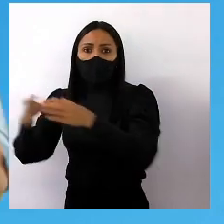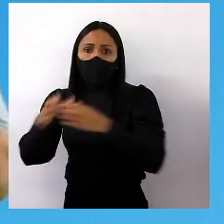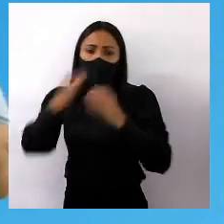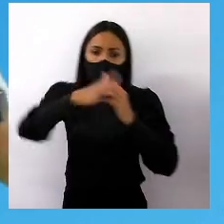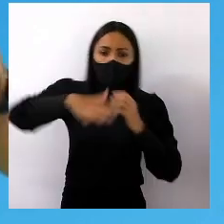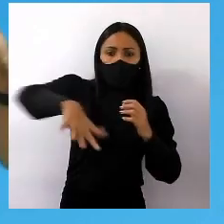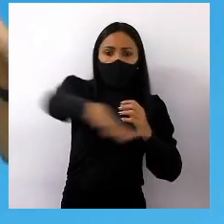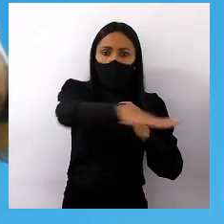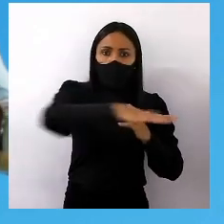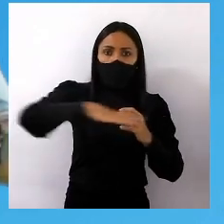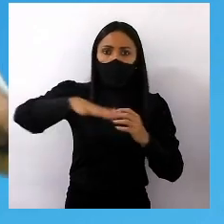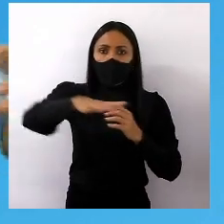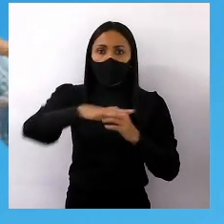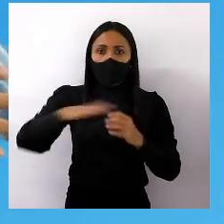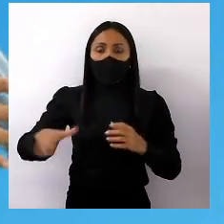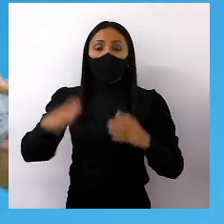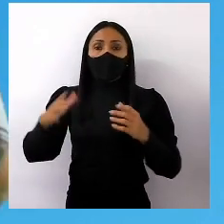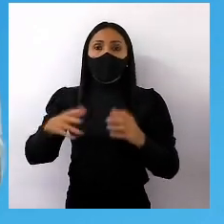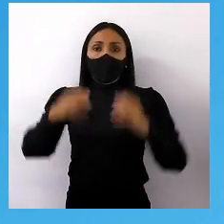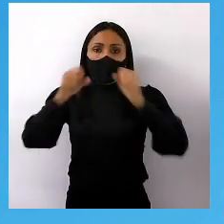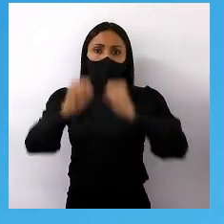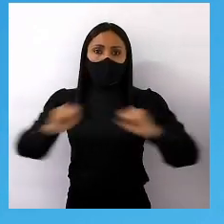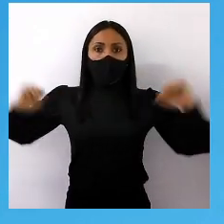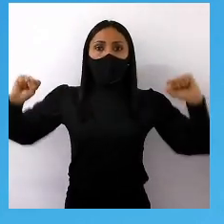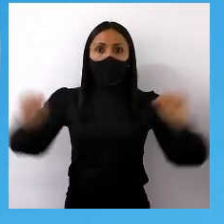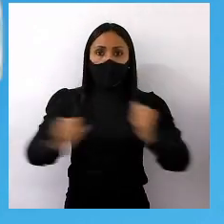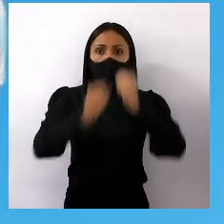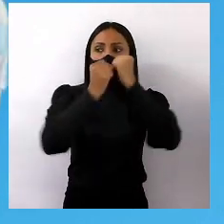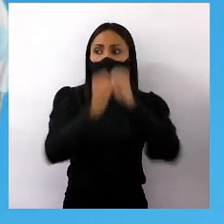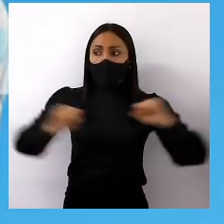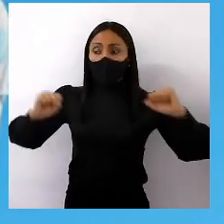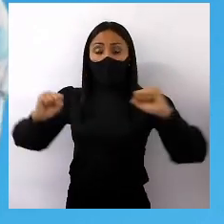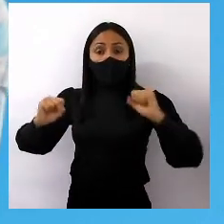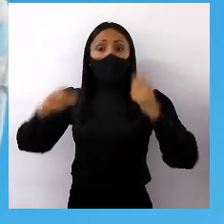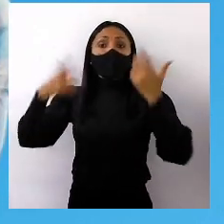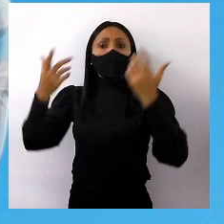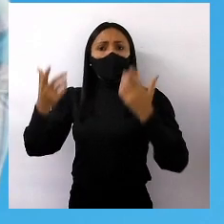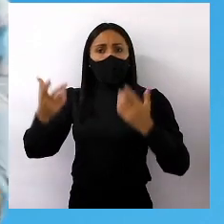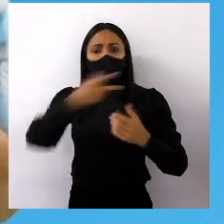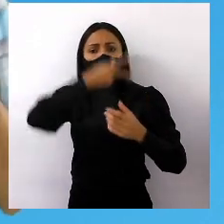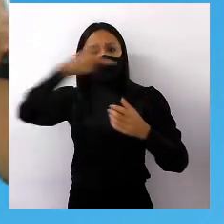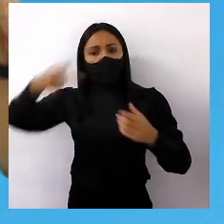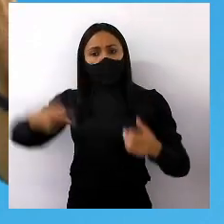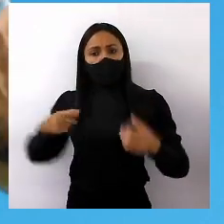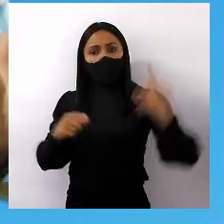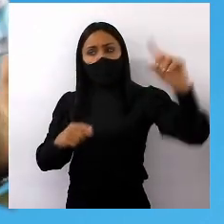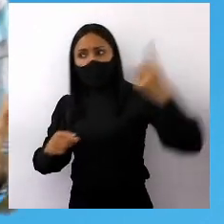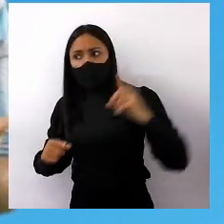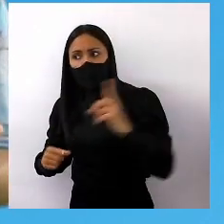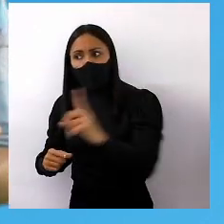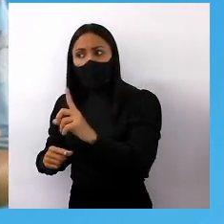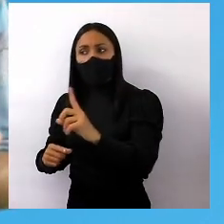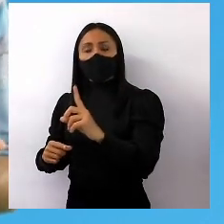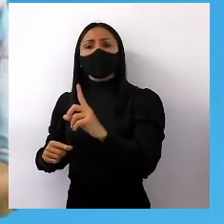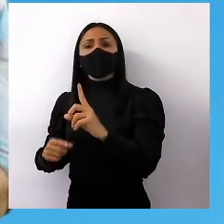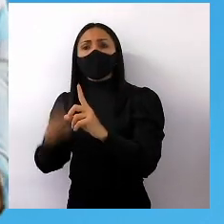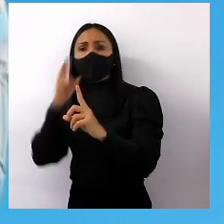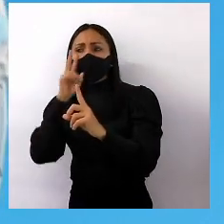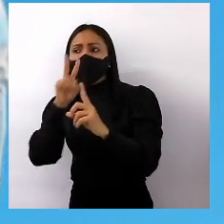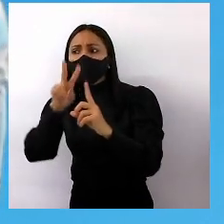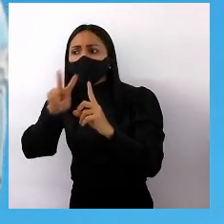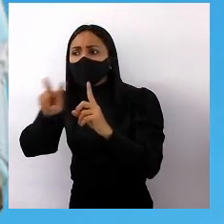terreiros, em cocos, em cirandas, em maracatus. Ele visitava lá no local, assistia aquilo,